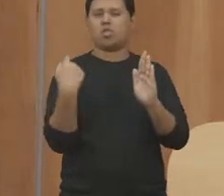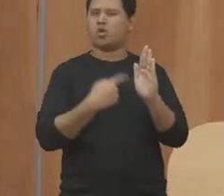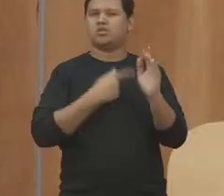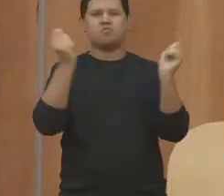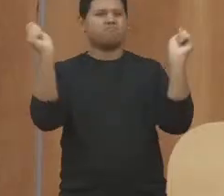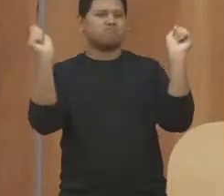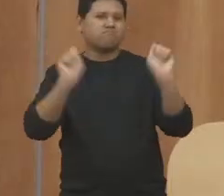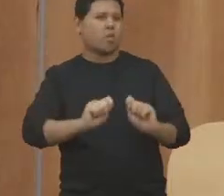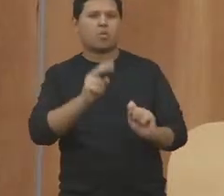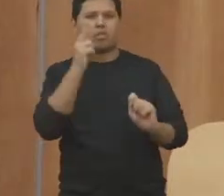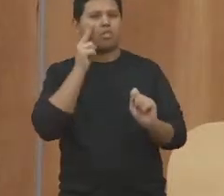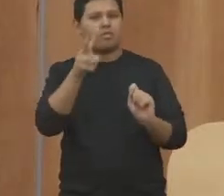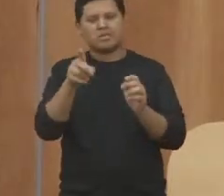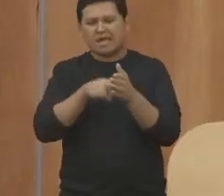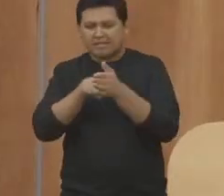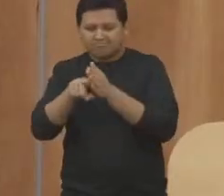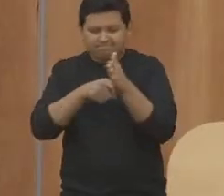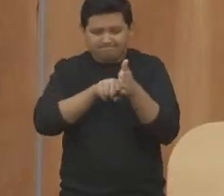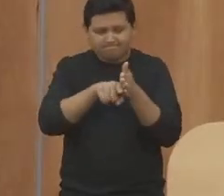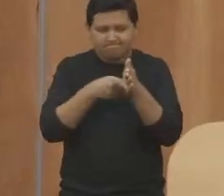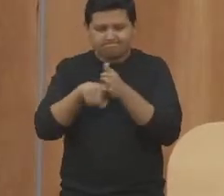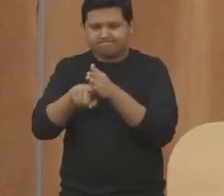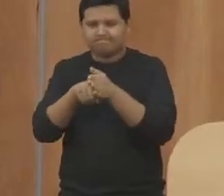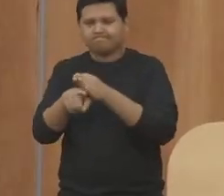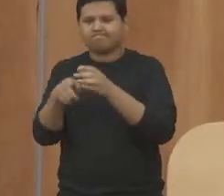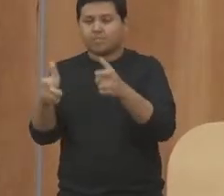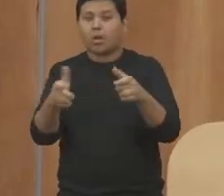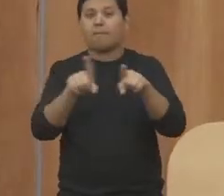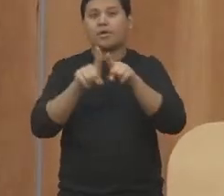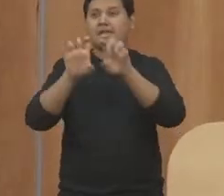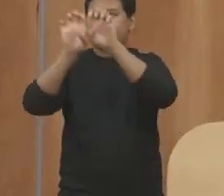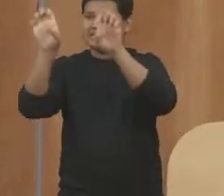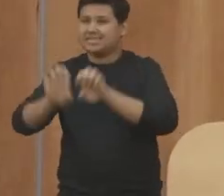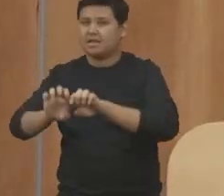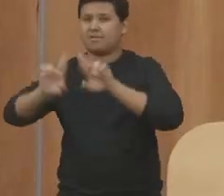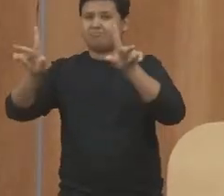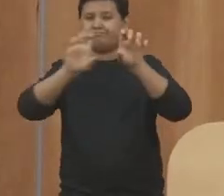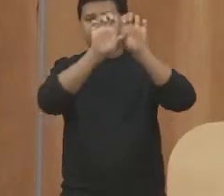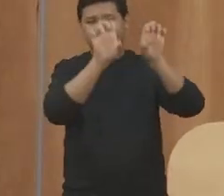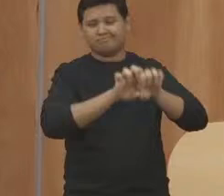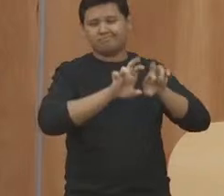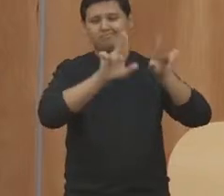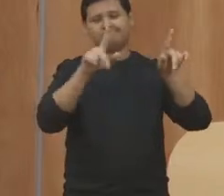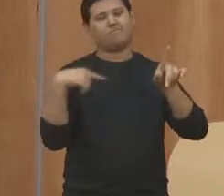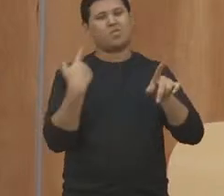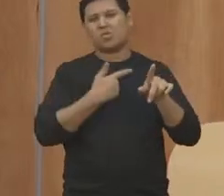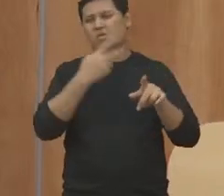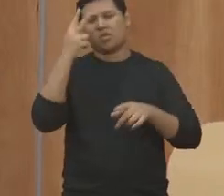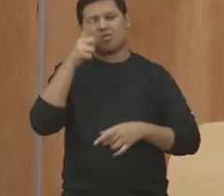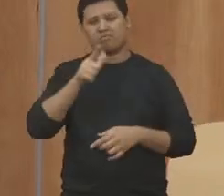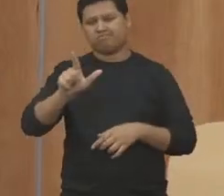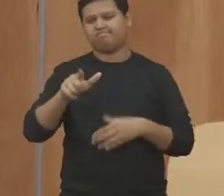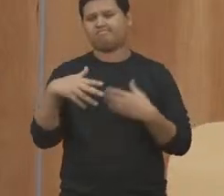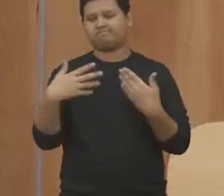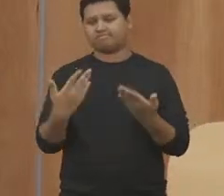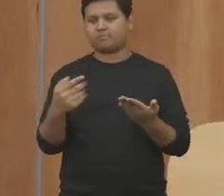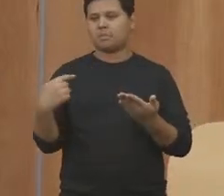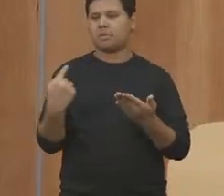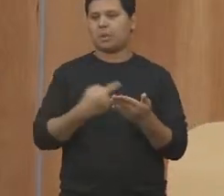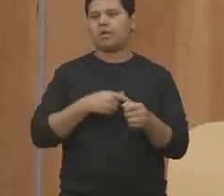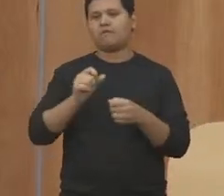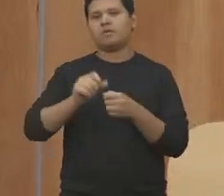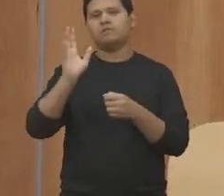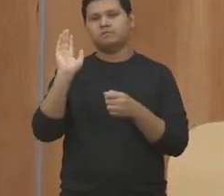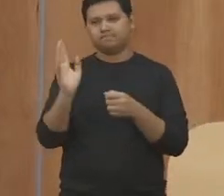de averiguar isso. São sistemas contábeis que humanamente é impossível. Então, o que fizemos,